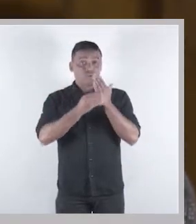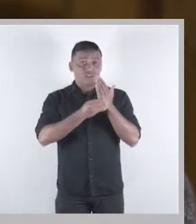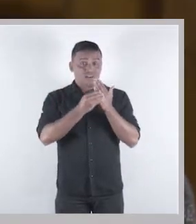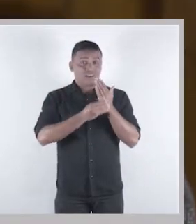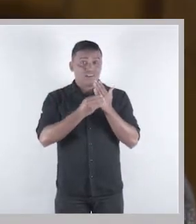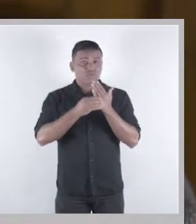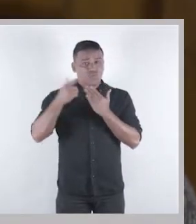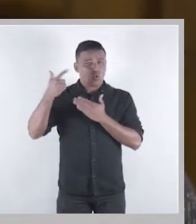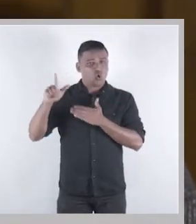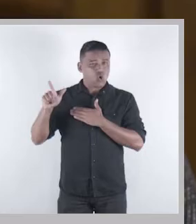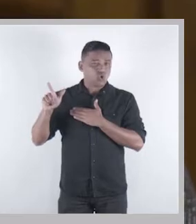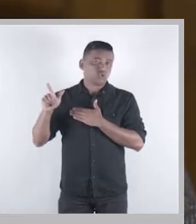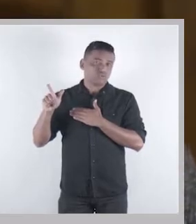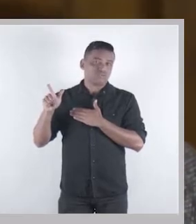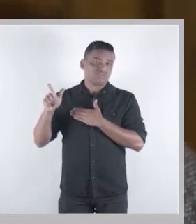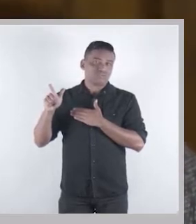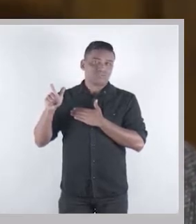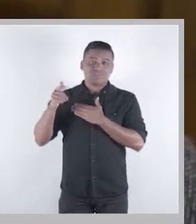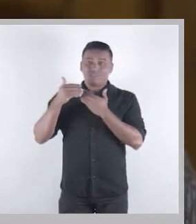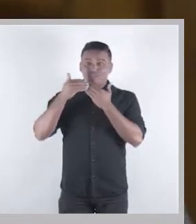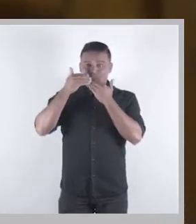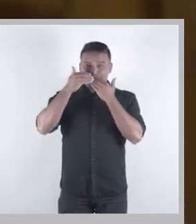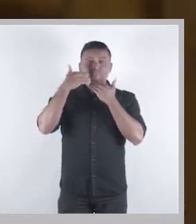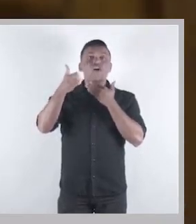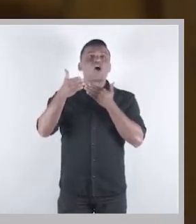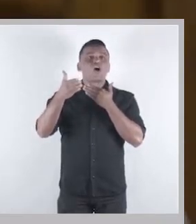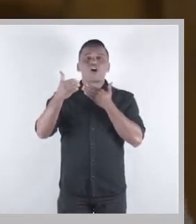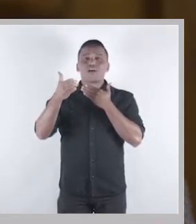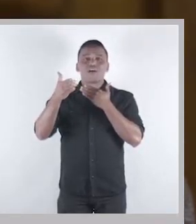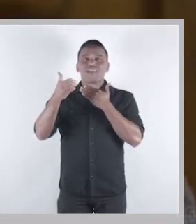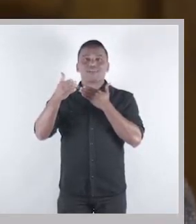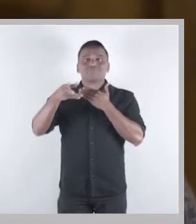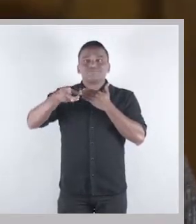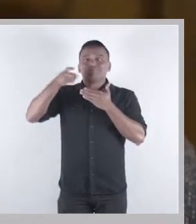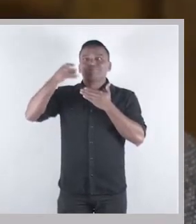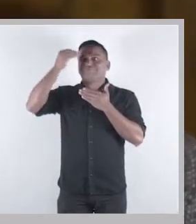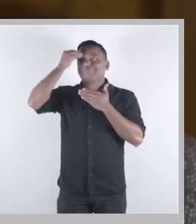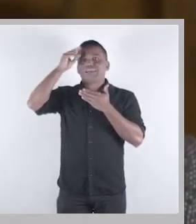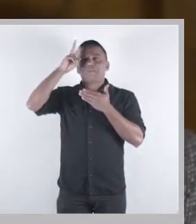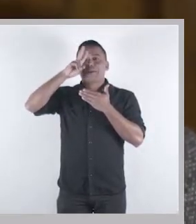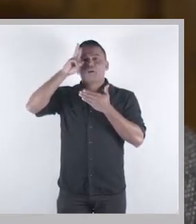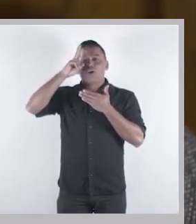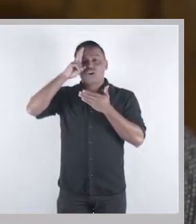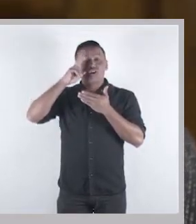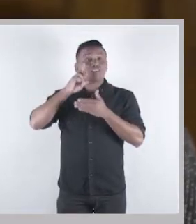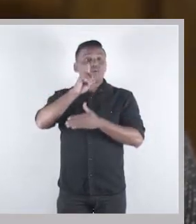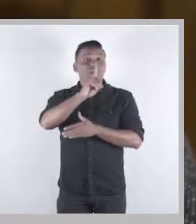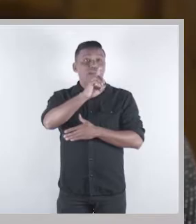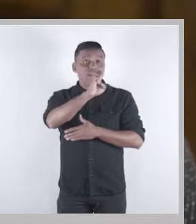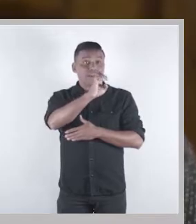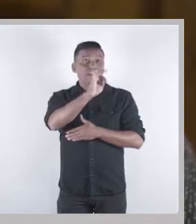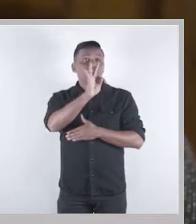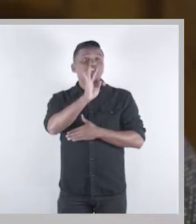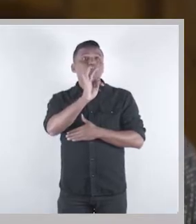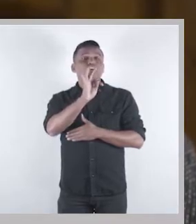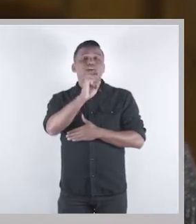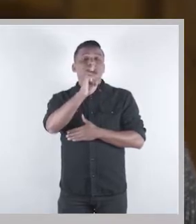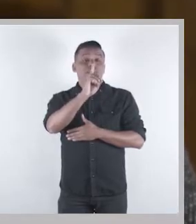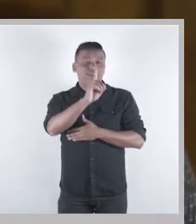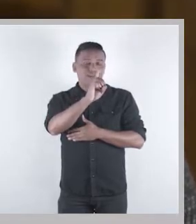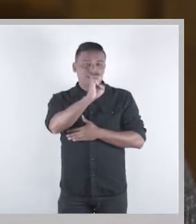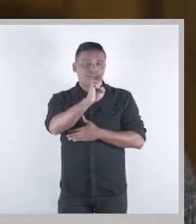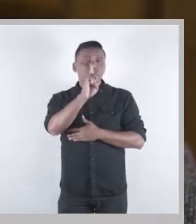publicado pela valer que o a mistura do Peru mas ele é resultado também de uma bolsa que a Fundação Biblioteca